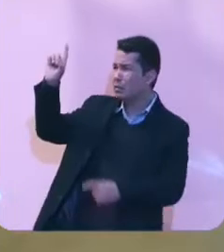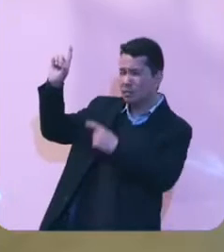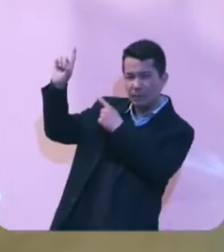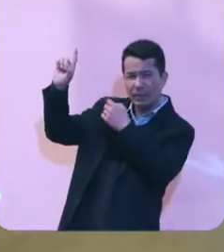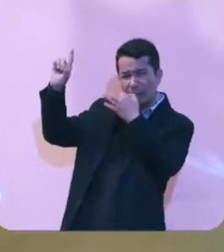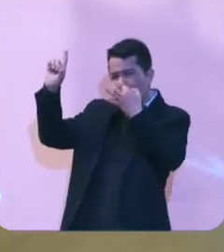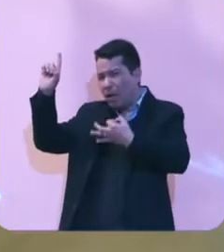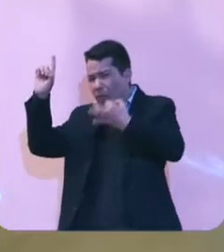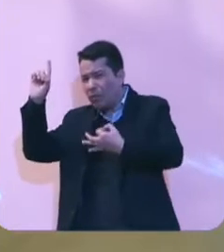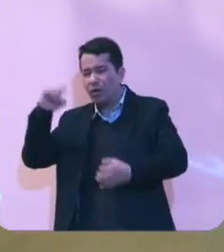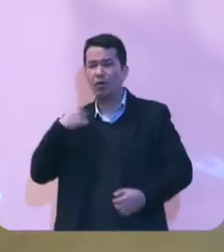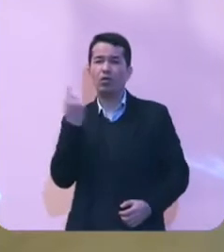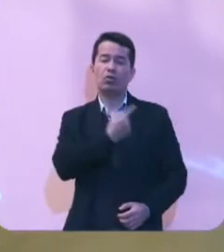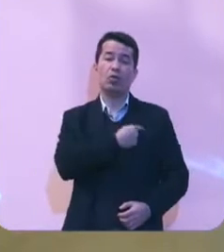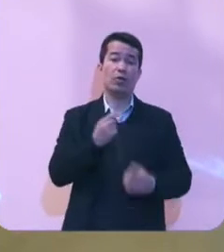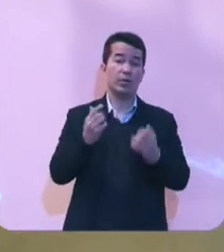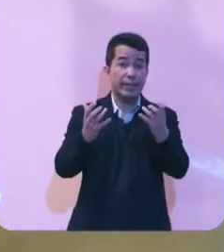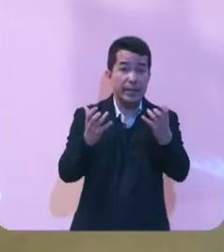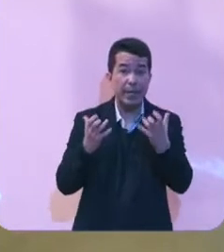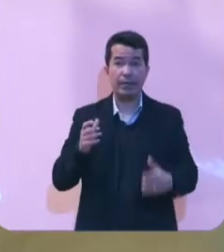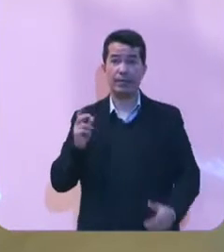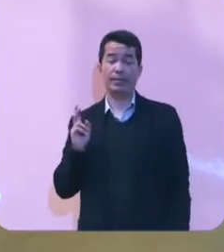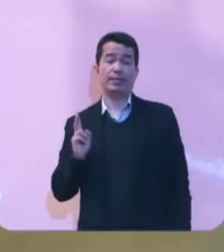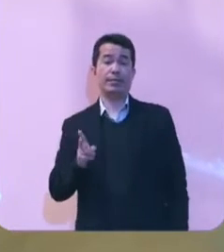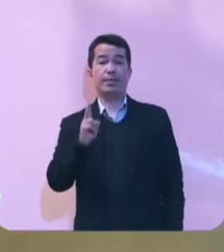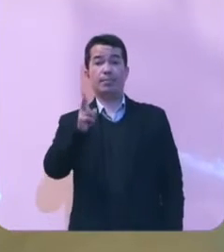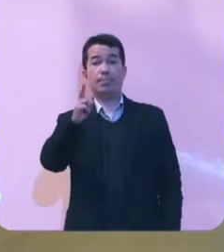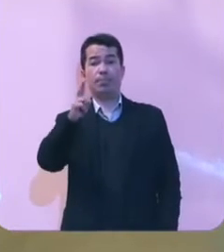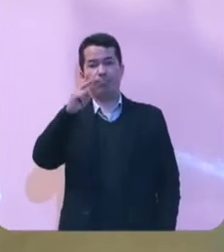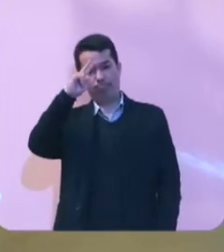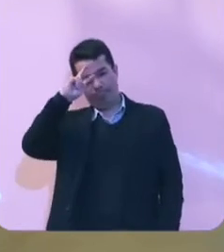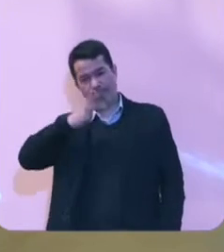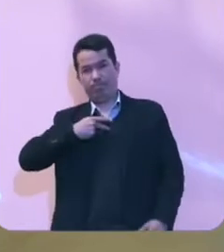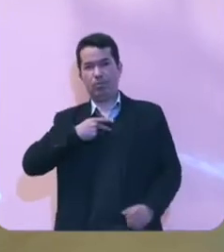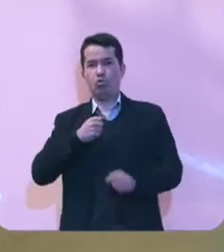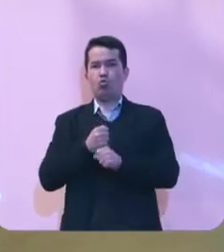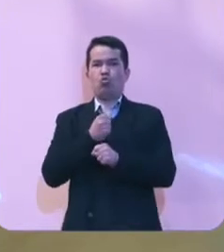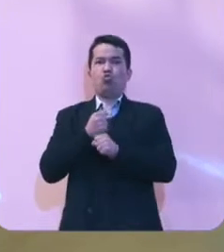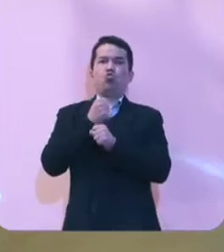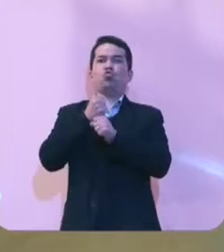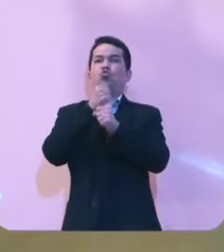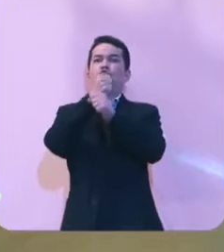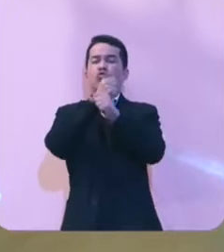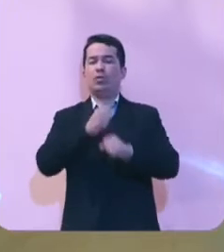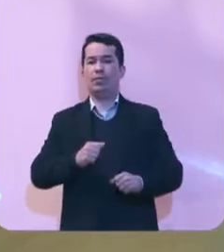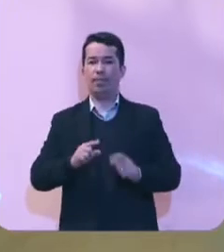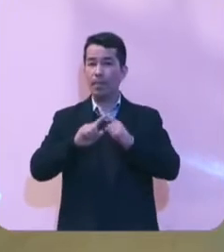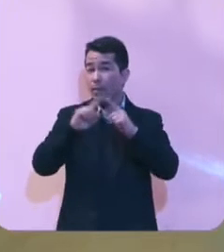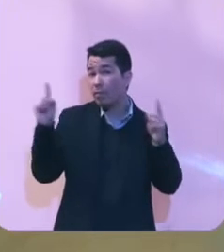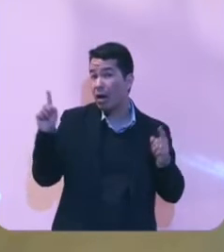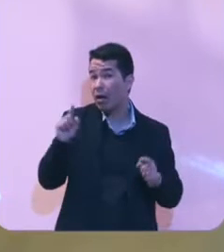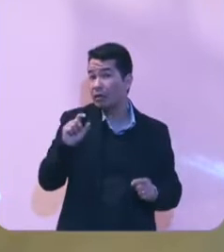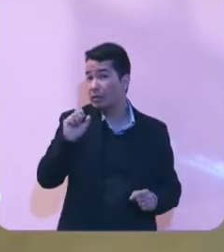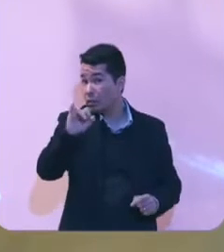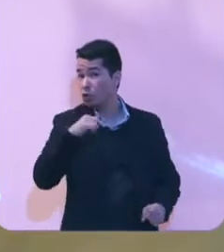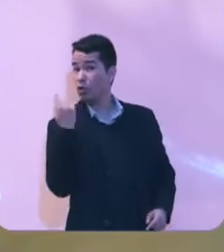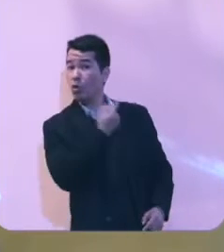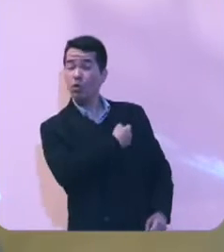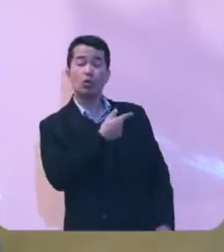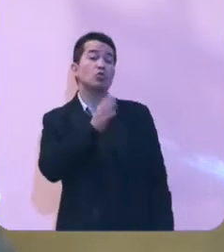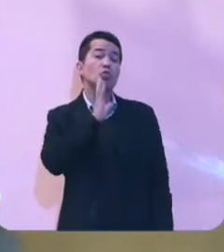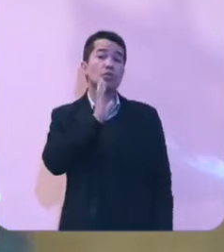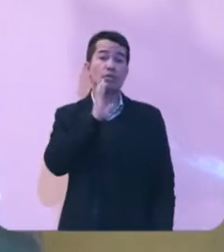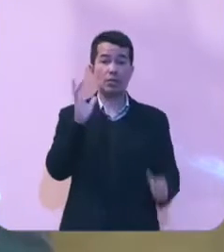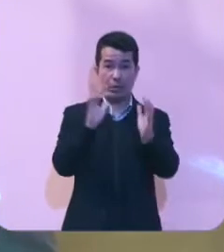nós somos parceiros na construção do reino de Deus nessa terra e em levar a palavra de Deus e abençoar